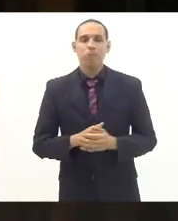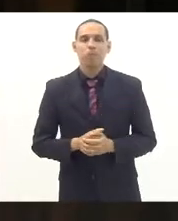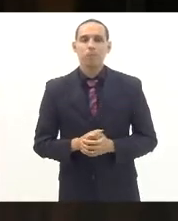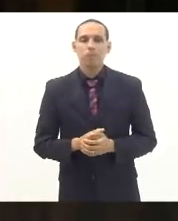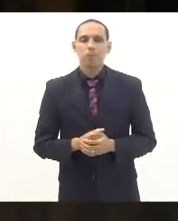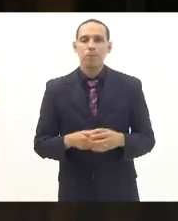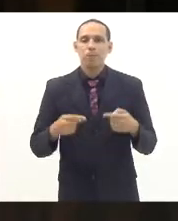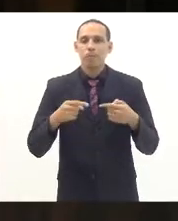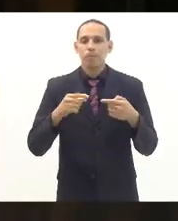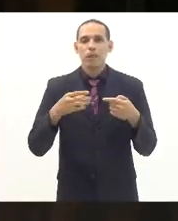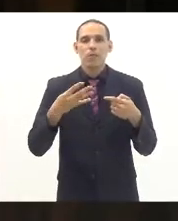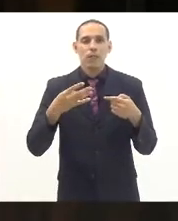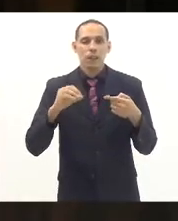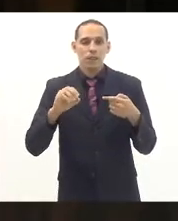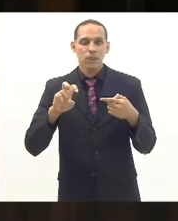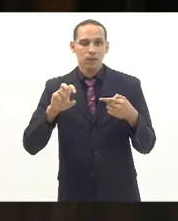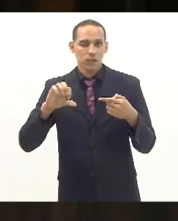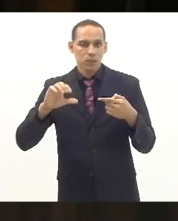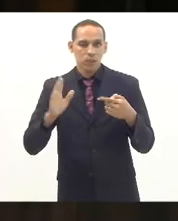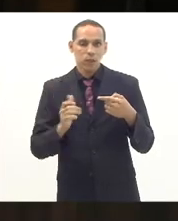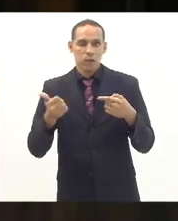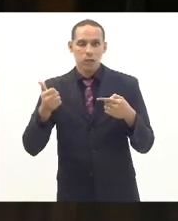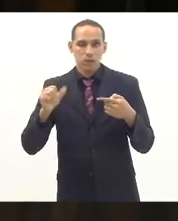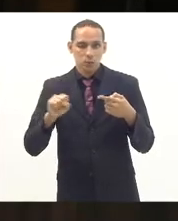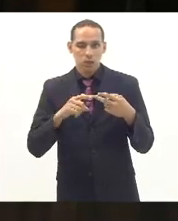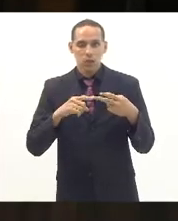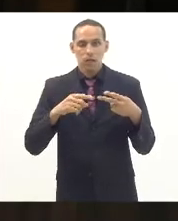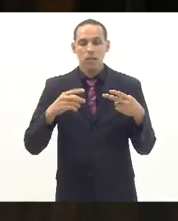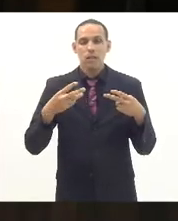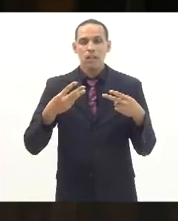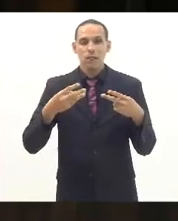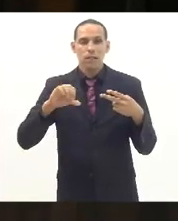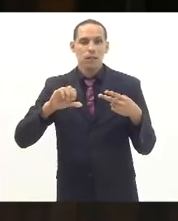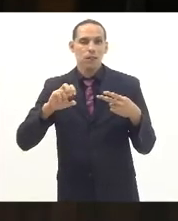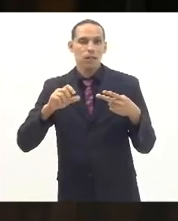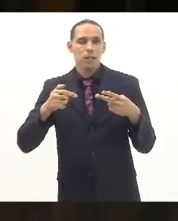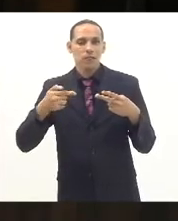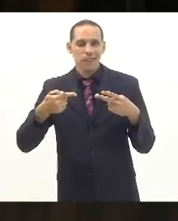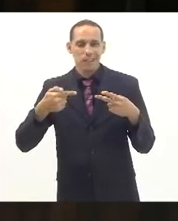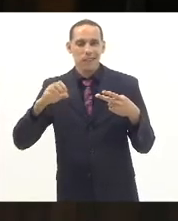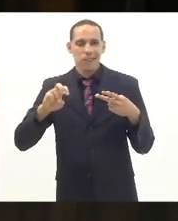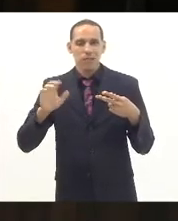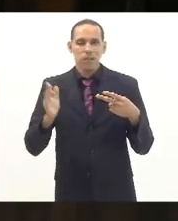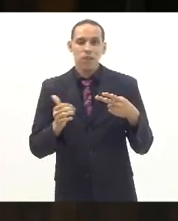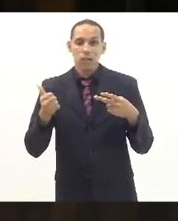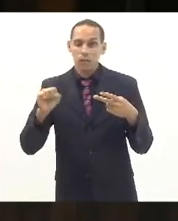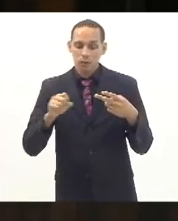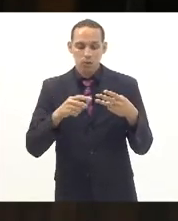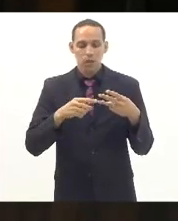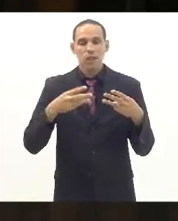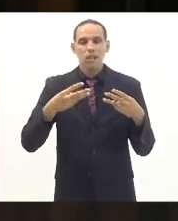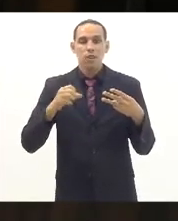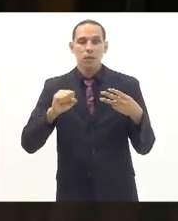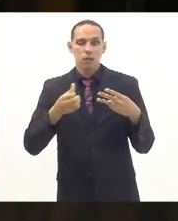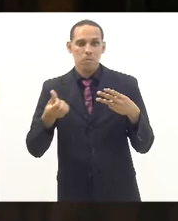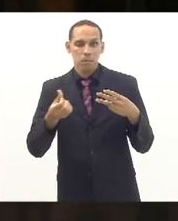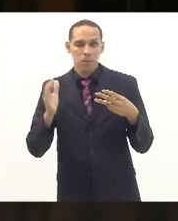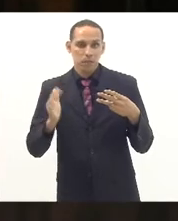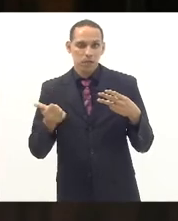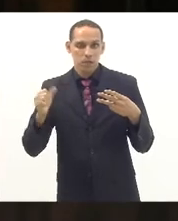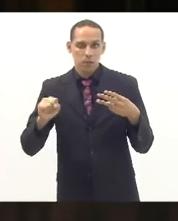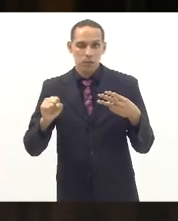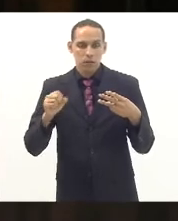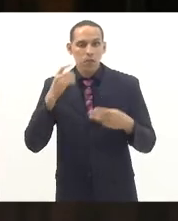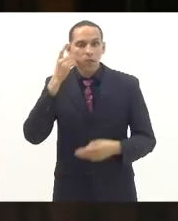eu já de lei nº 4059 de 18 projeto de lei 3975 de 18 c3866 de